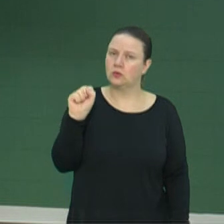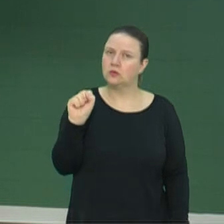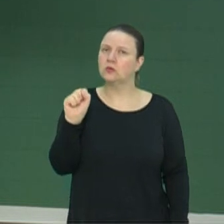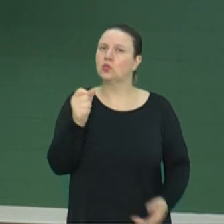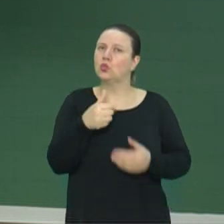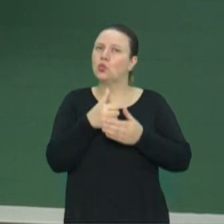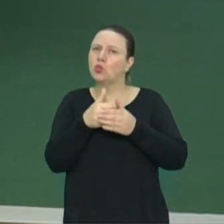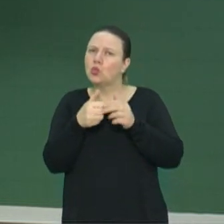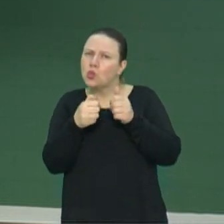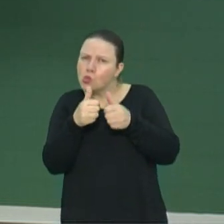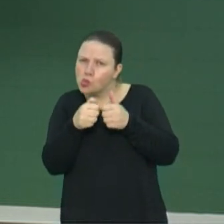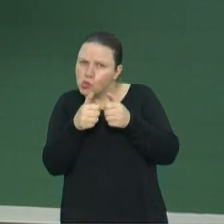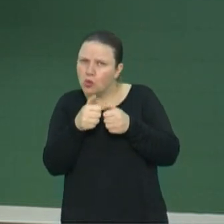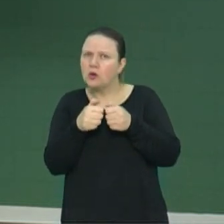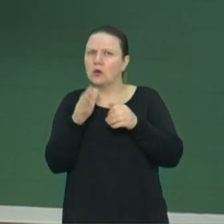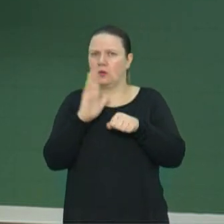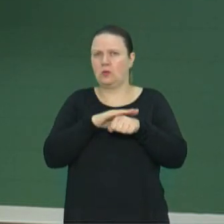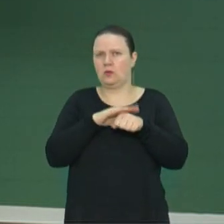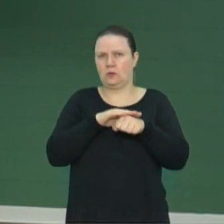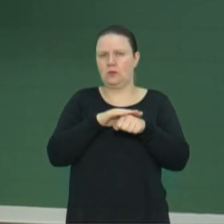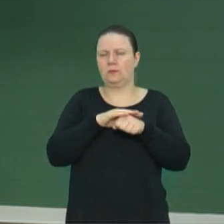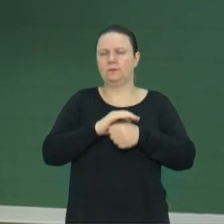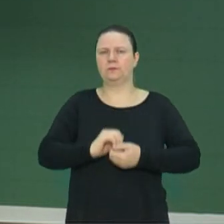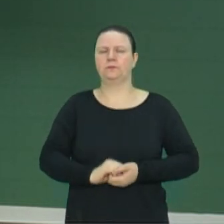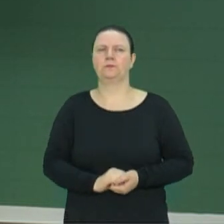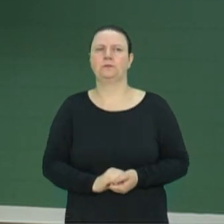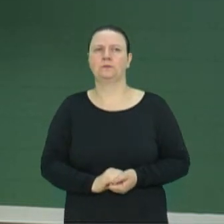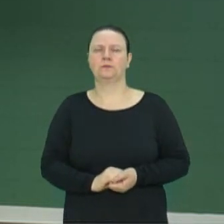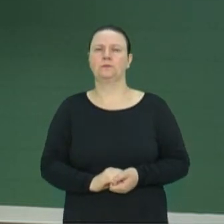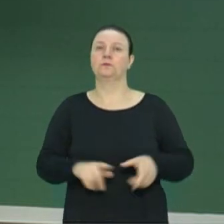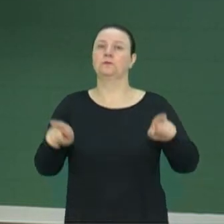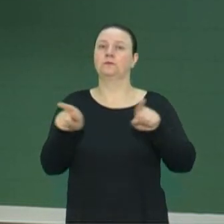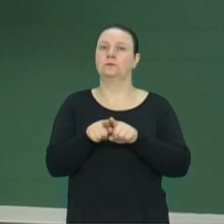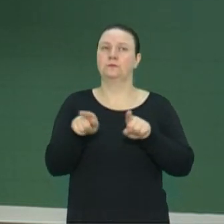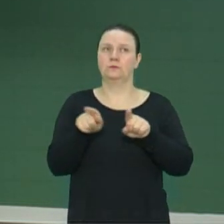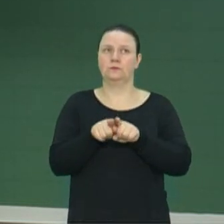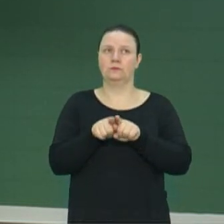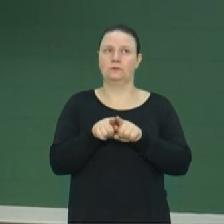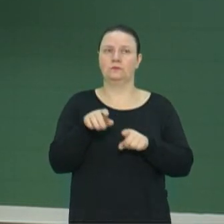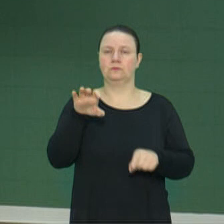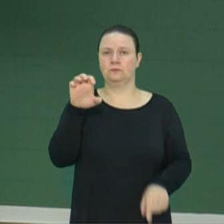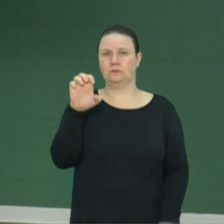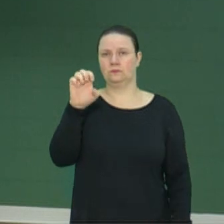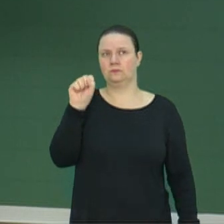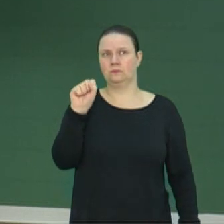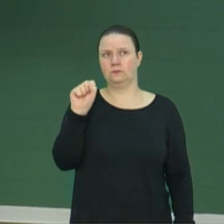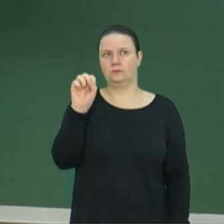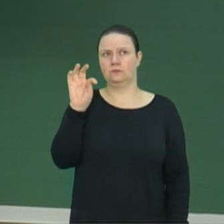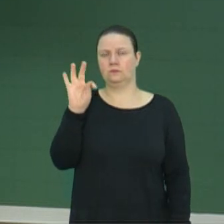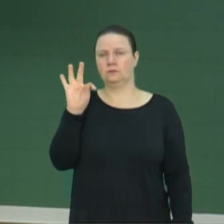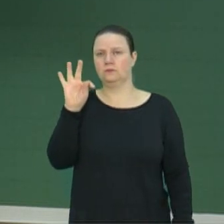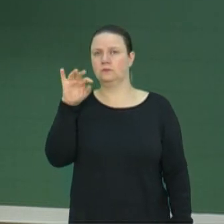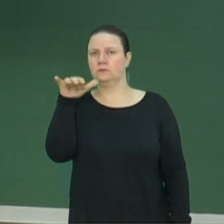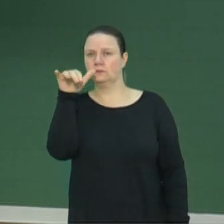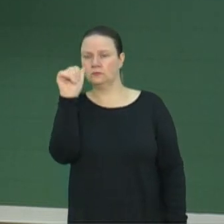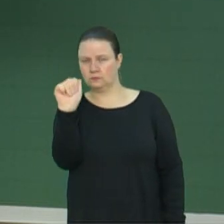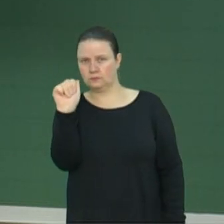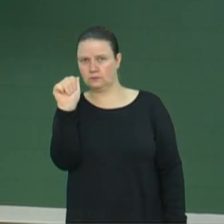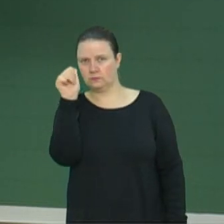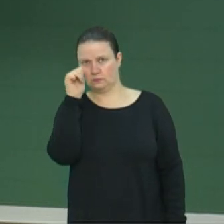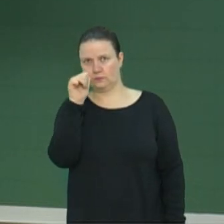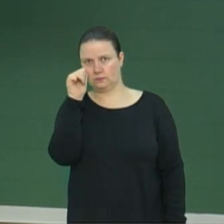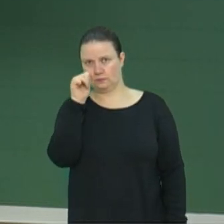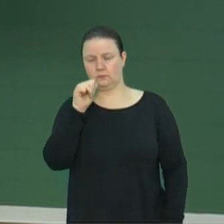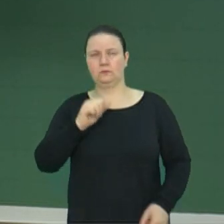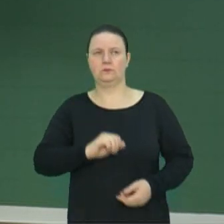estão em mi mano. E também usamos a palavra feminina. Por